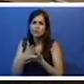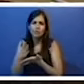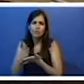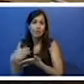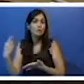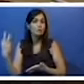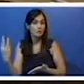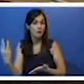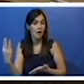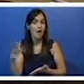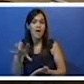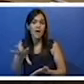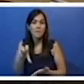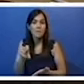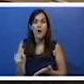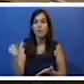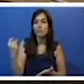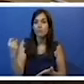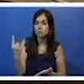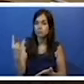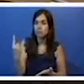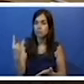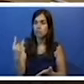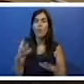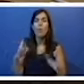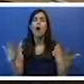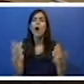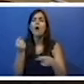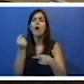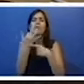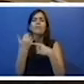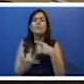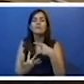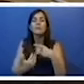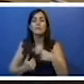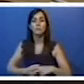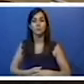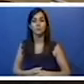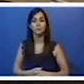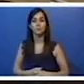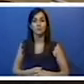e vou pegar uma parte Qual é a fração